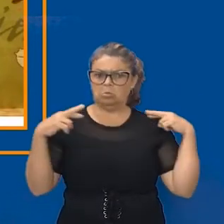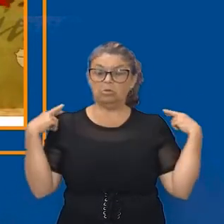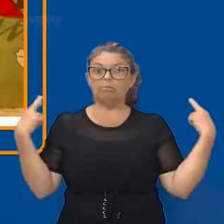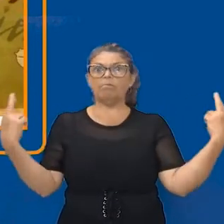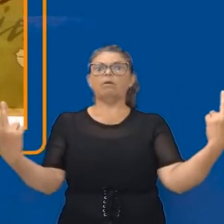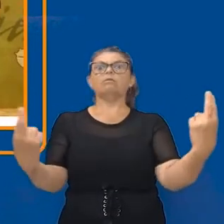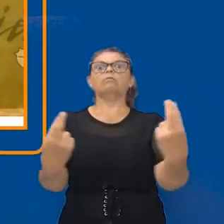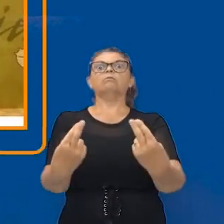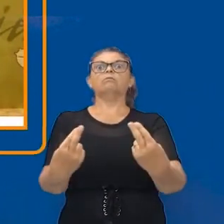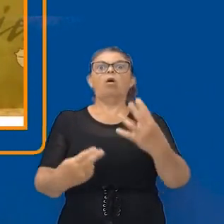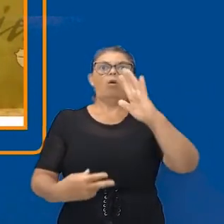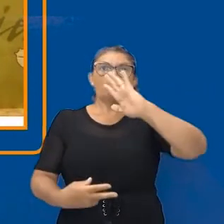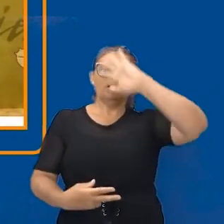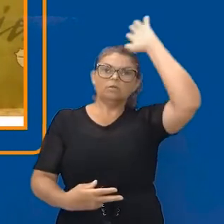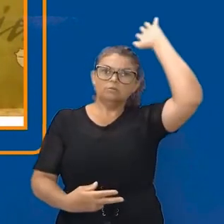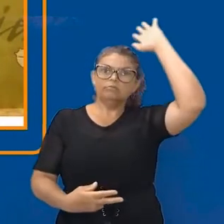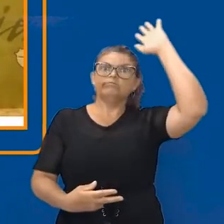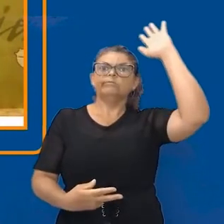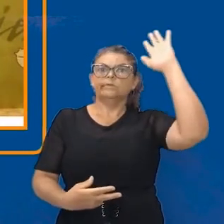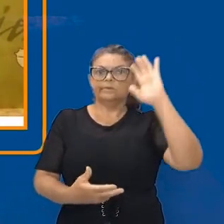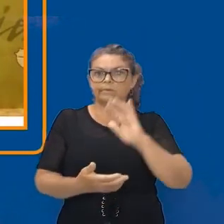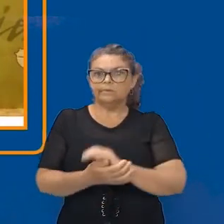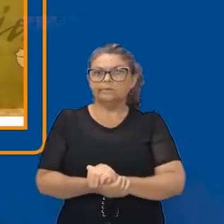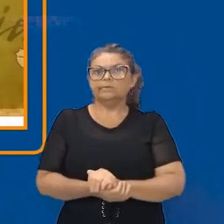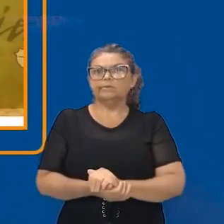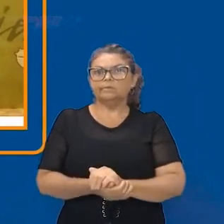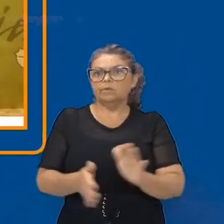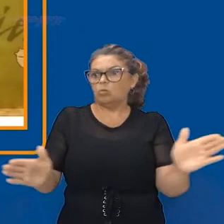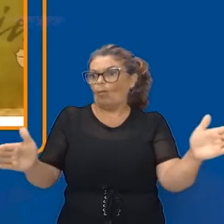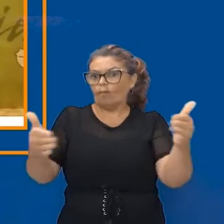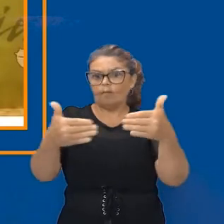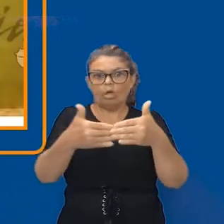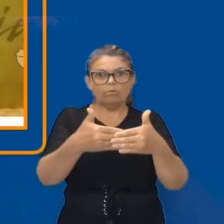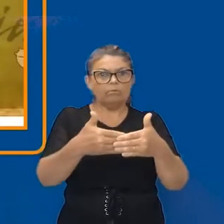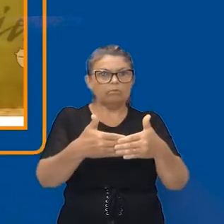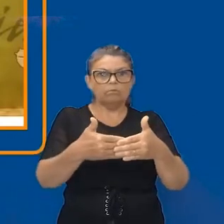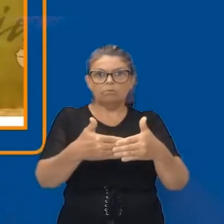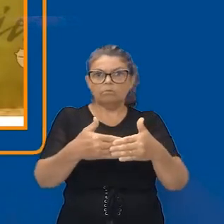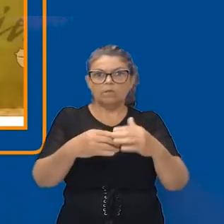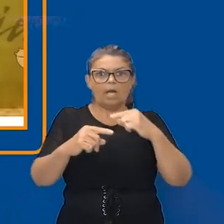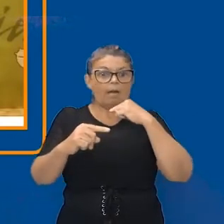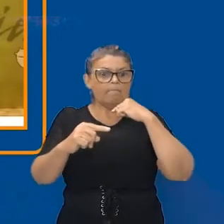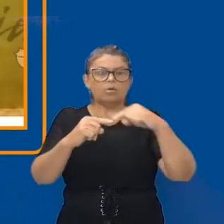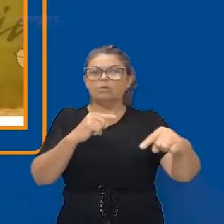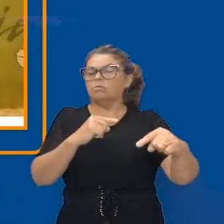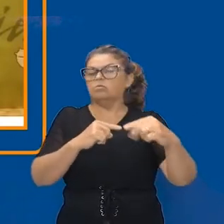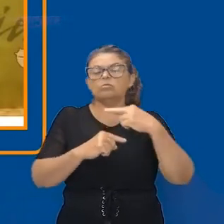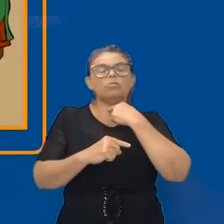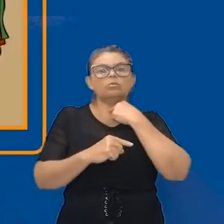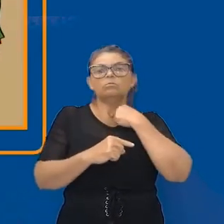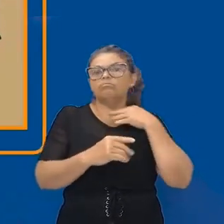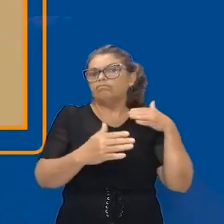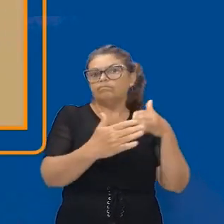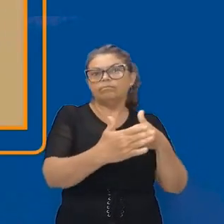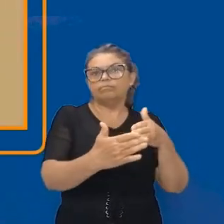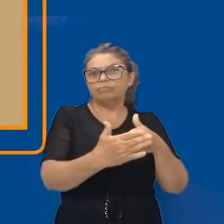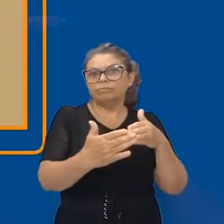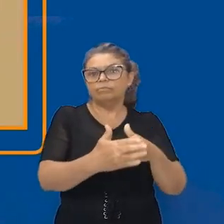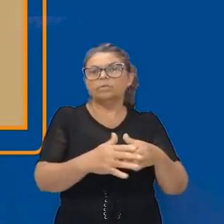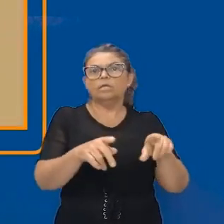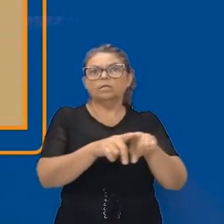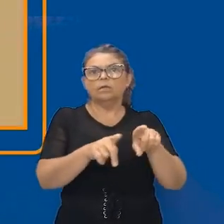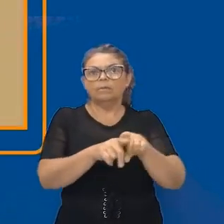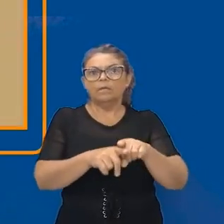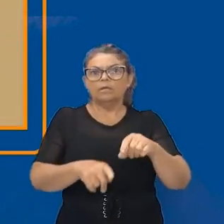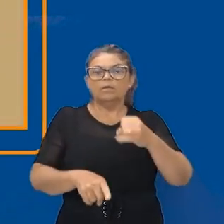Otomano tomou Constantinopla e fechou a passagem pelo Bósforo, proibindo o acesso à Índia e à China. Diante